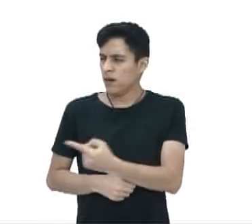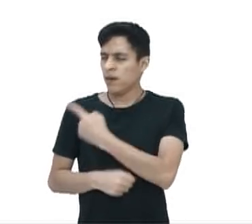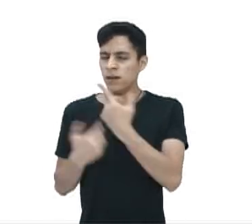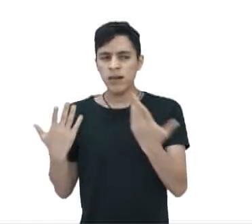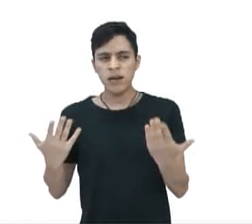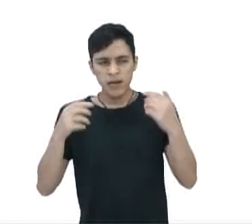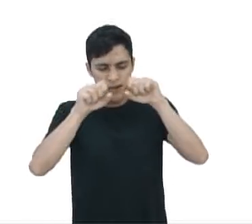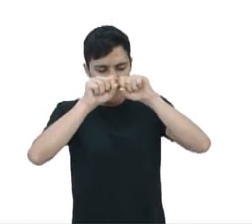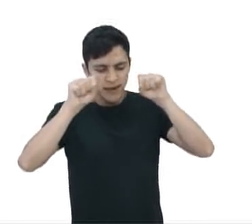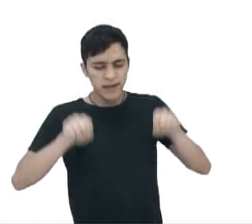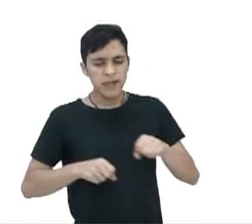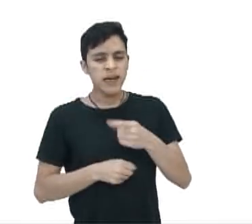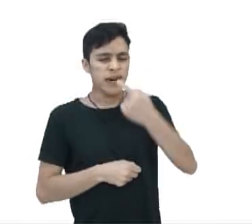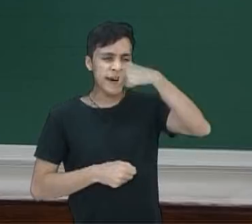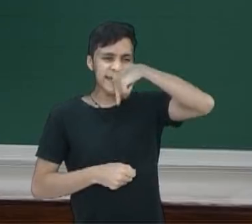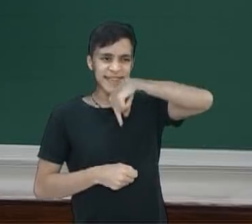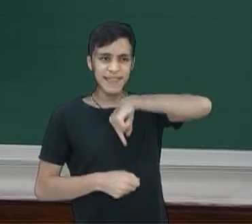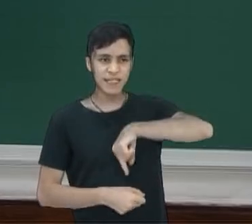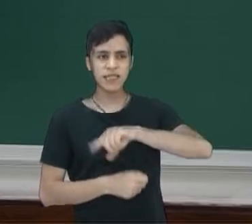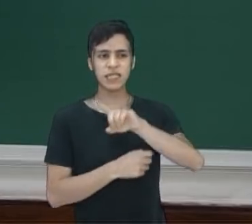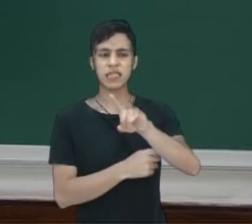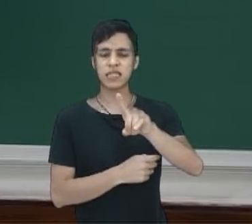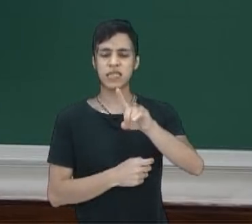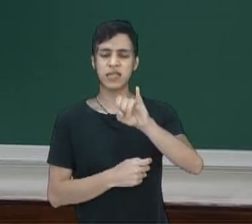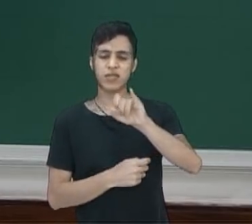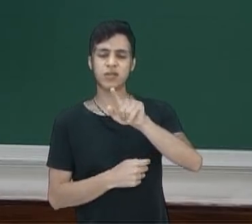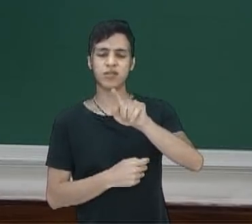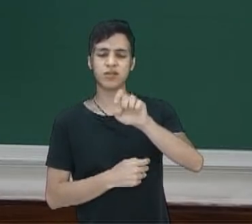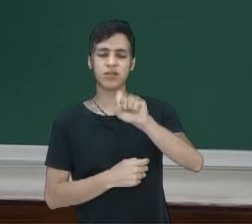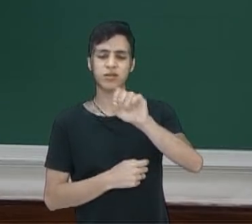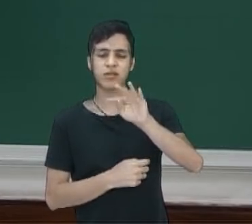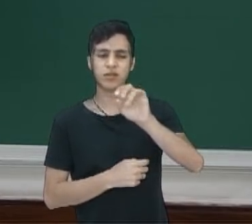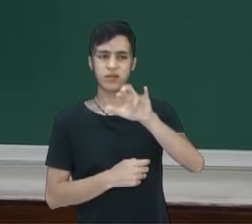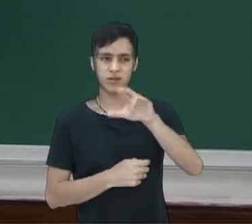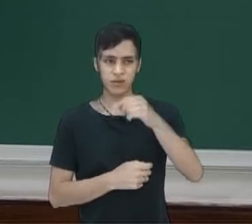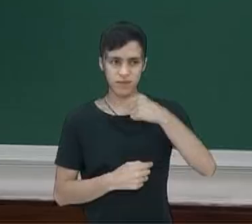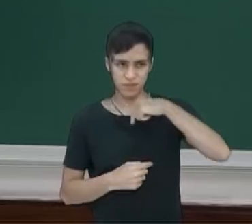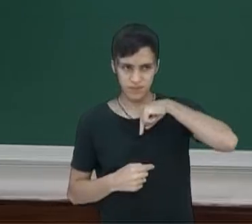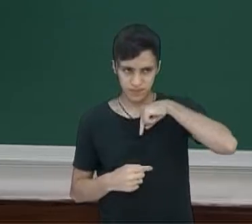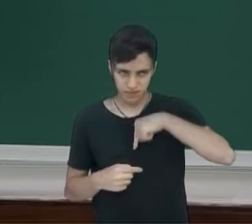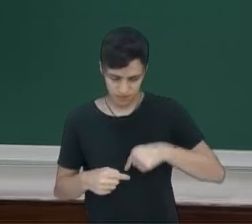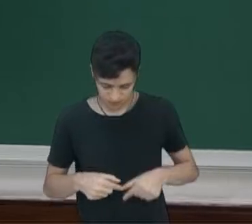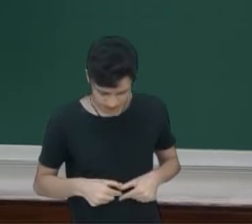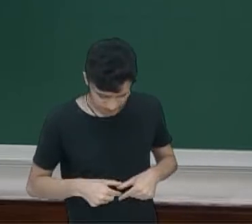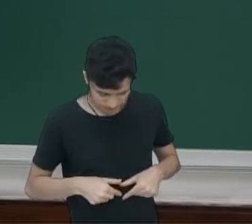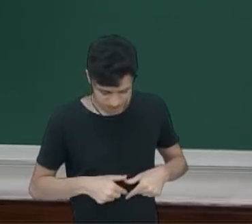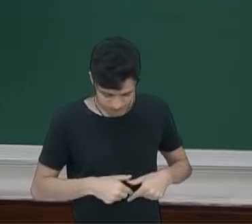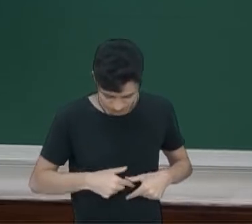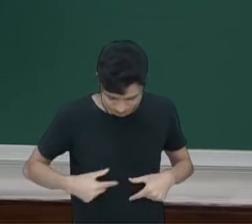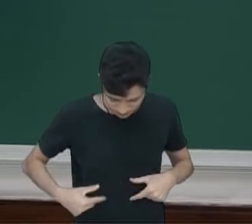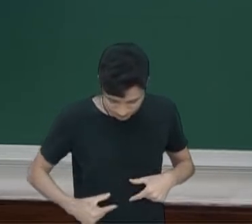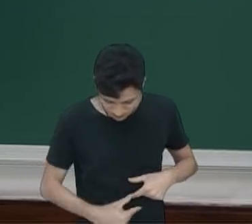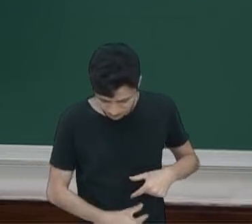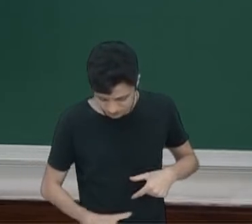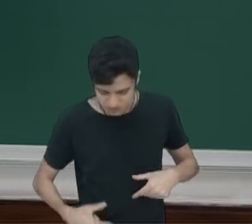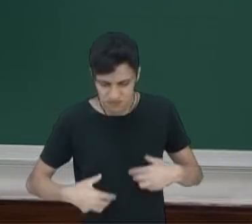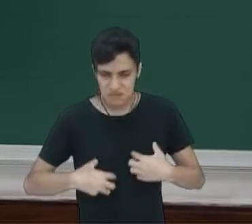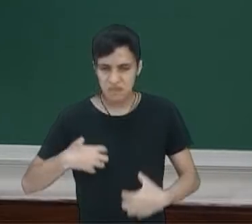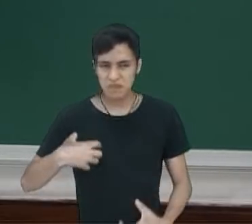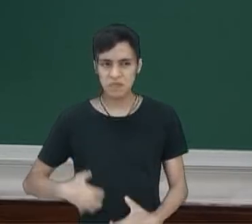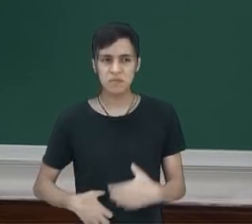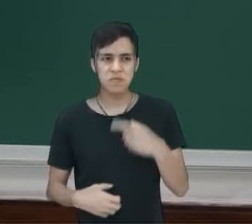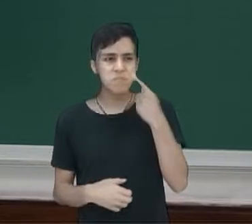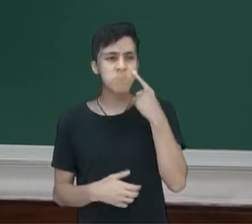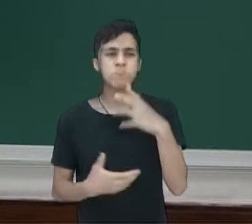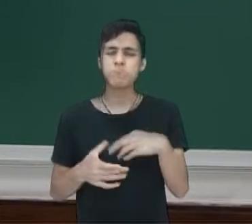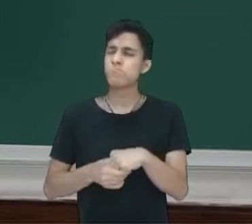temos o sistema digestório, né, na imagem. Então, ó, fígado, estômago, pâncreas,